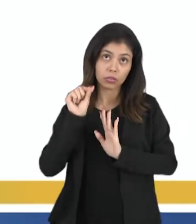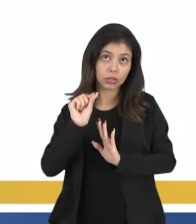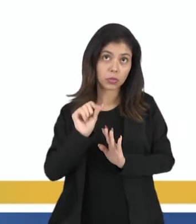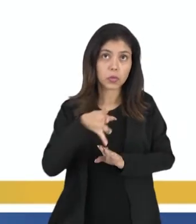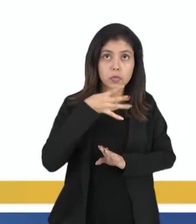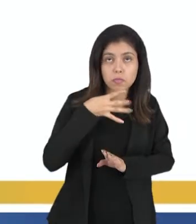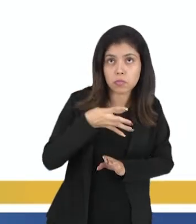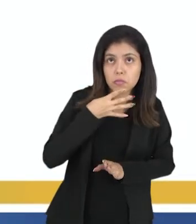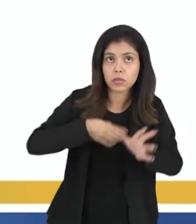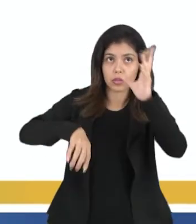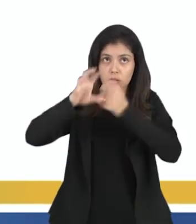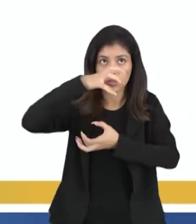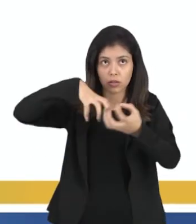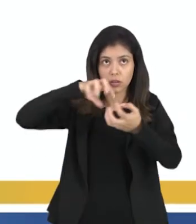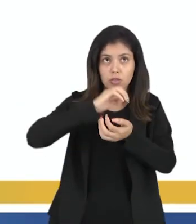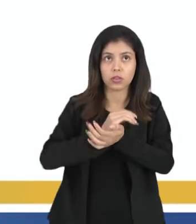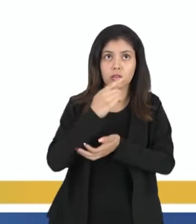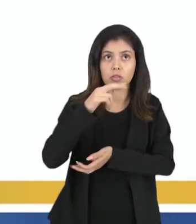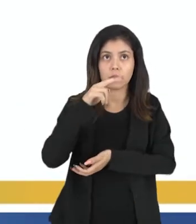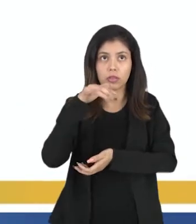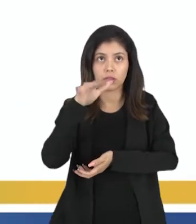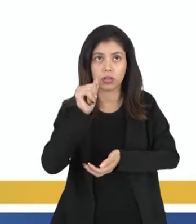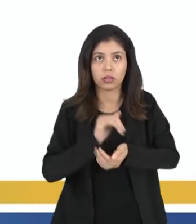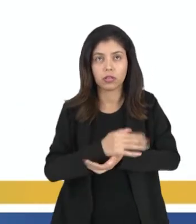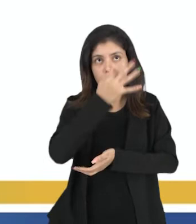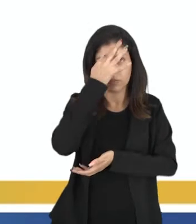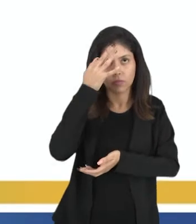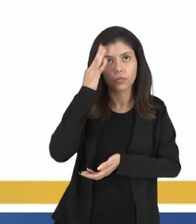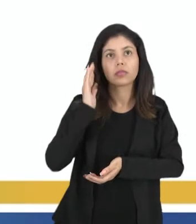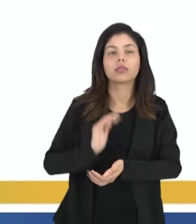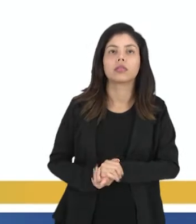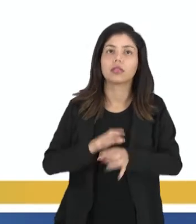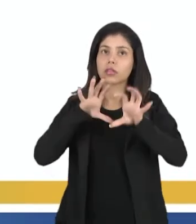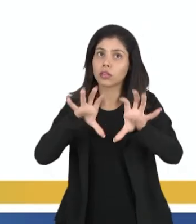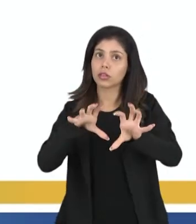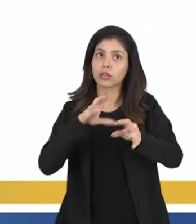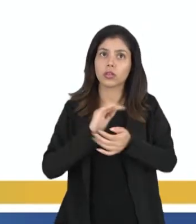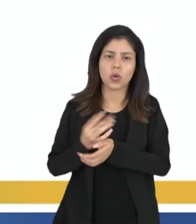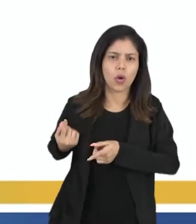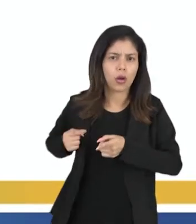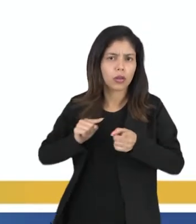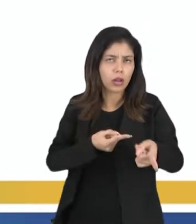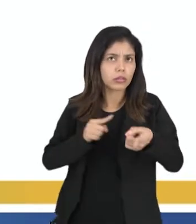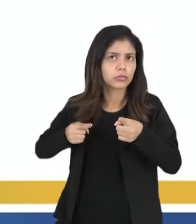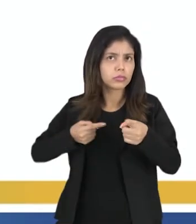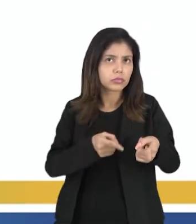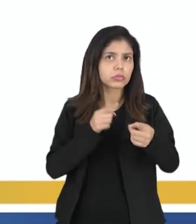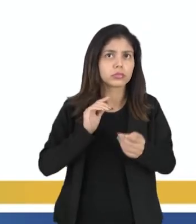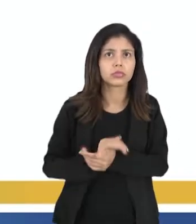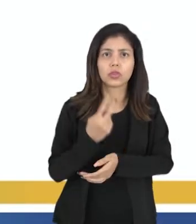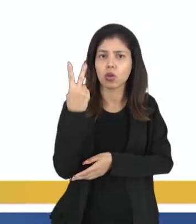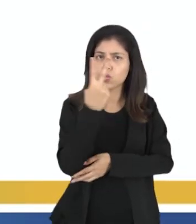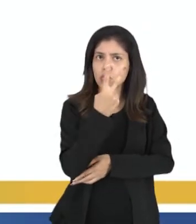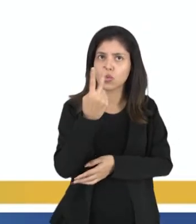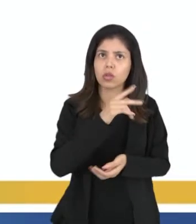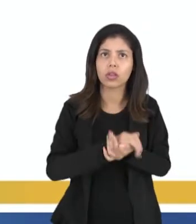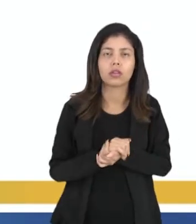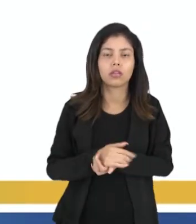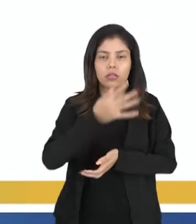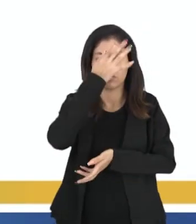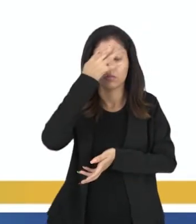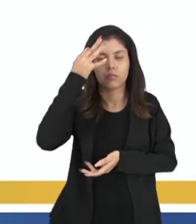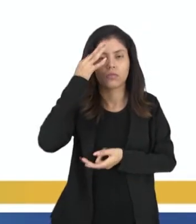ficou conhecido como Revolução Copernicana na filosofia. Nele, confronta-se duas